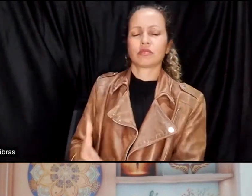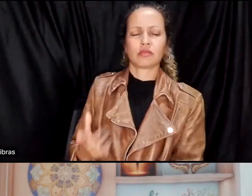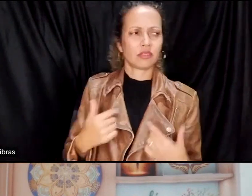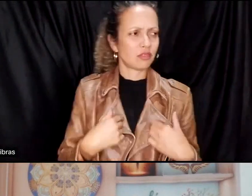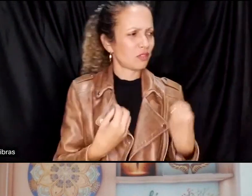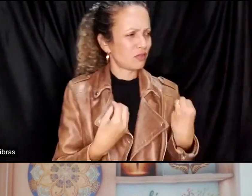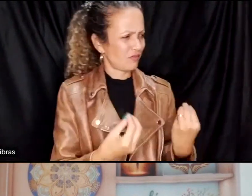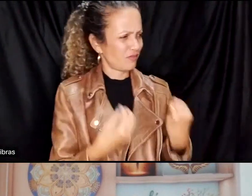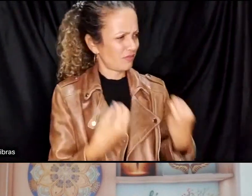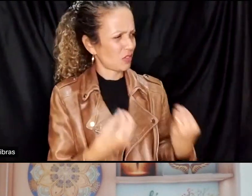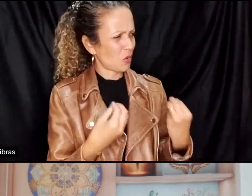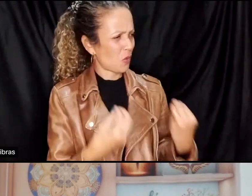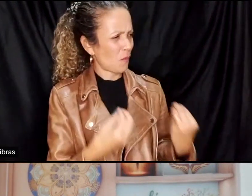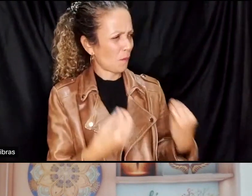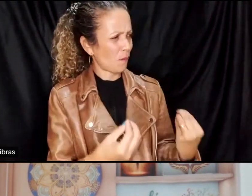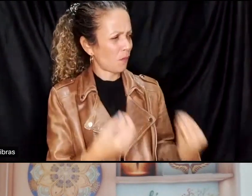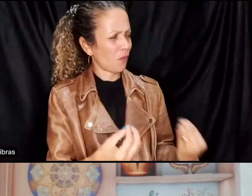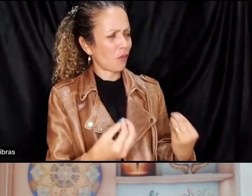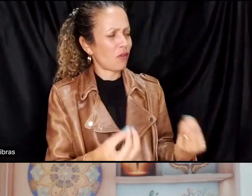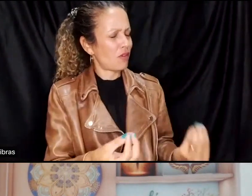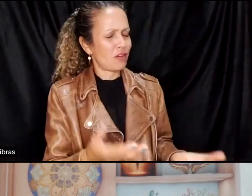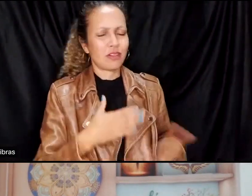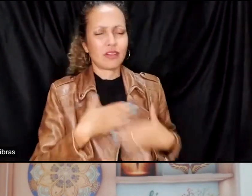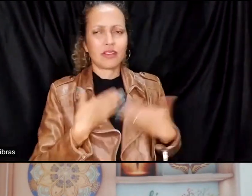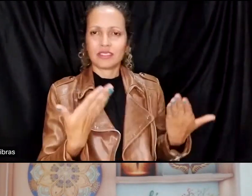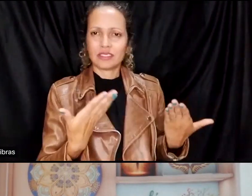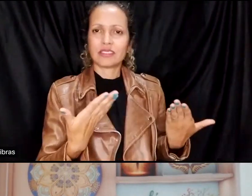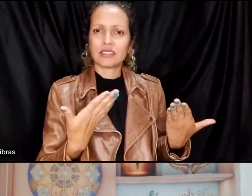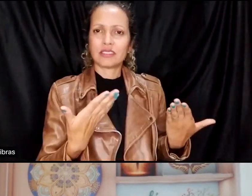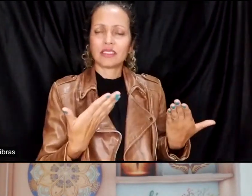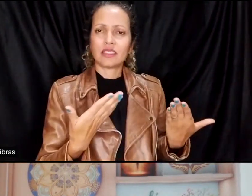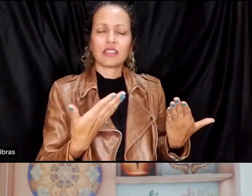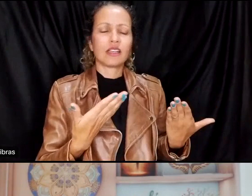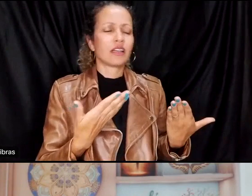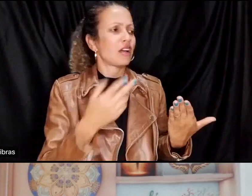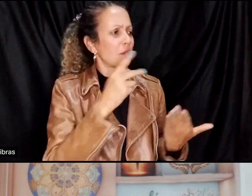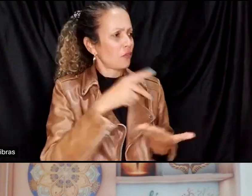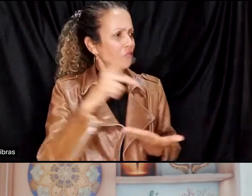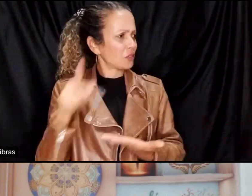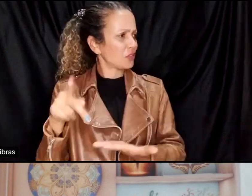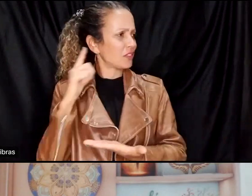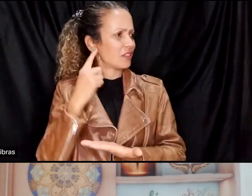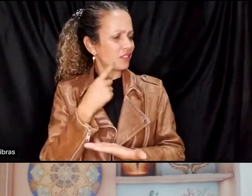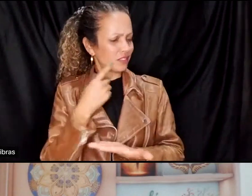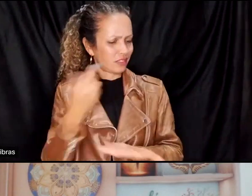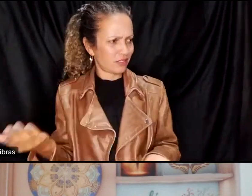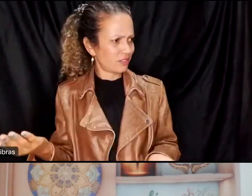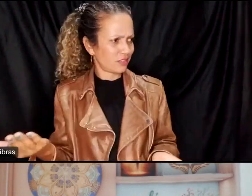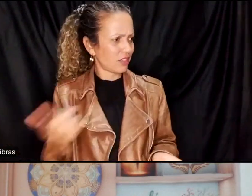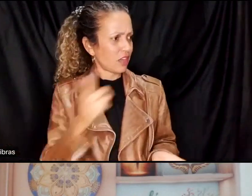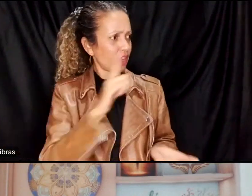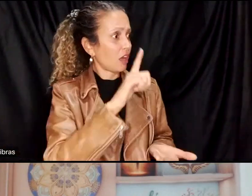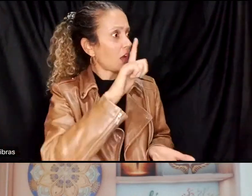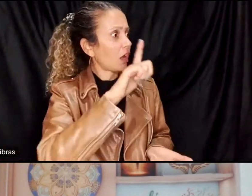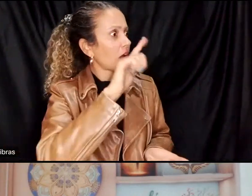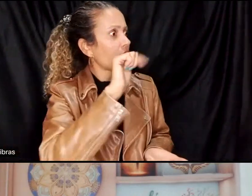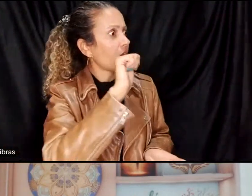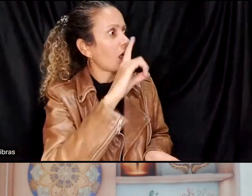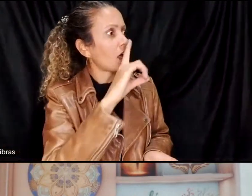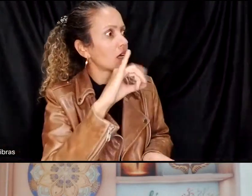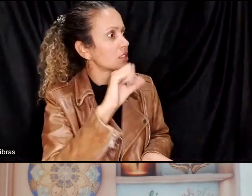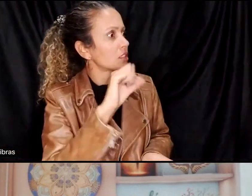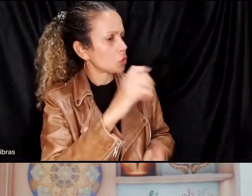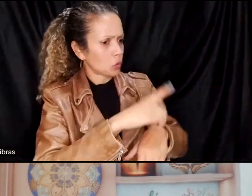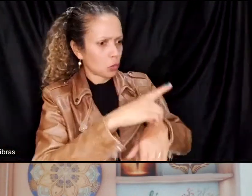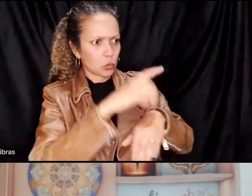Falei assim, como não recebe surdo aqui? A professora surda. A professora Gladys, doutora, ele falou assim, não, a